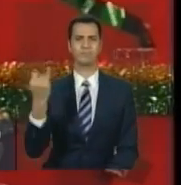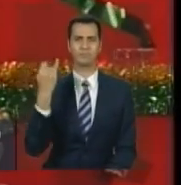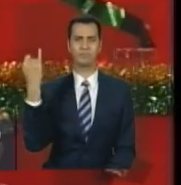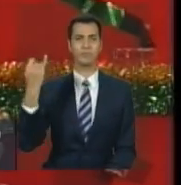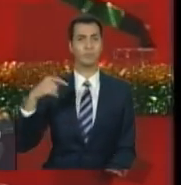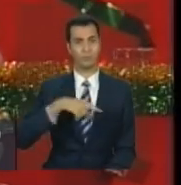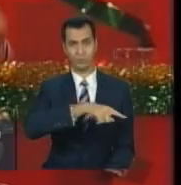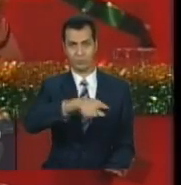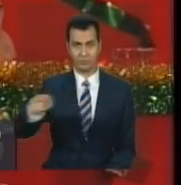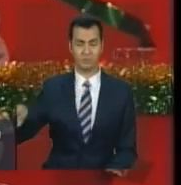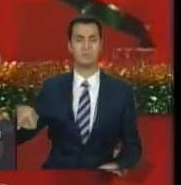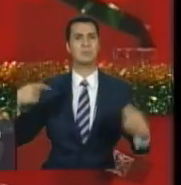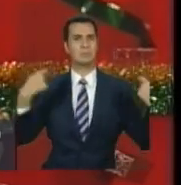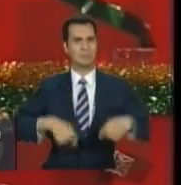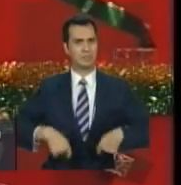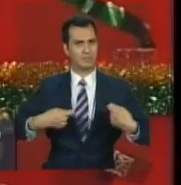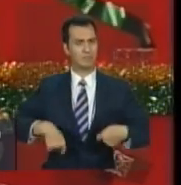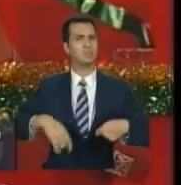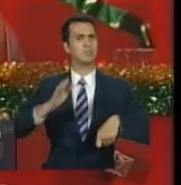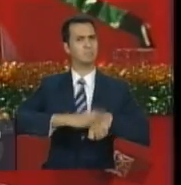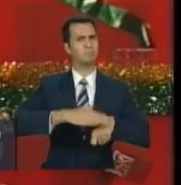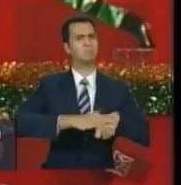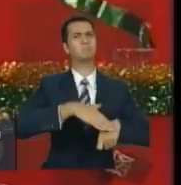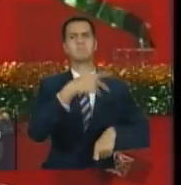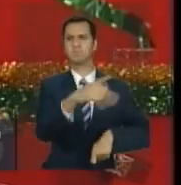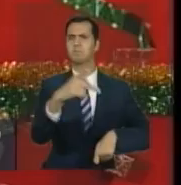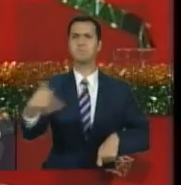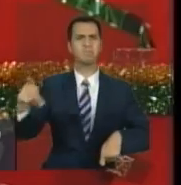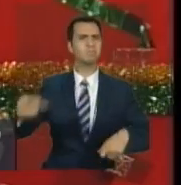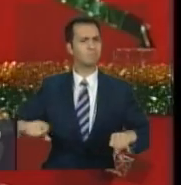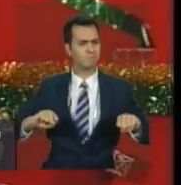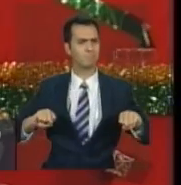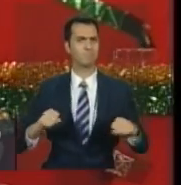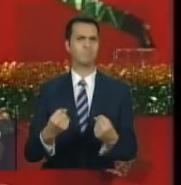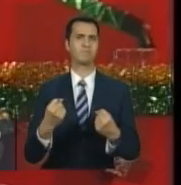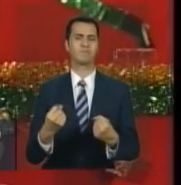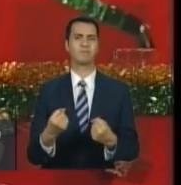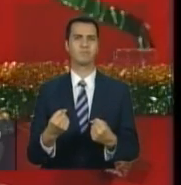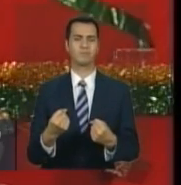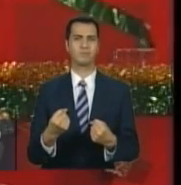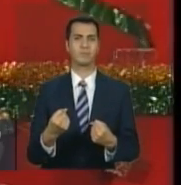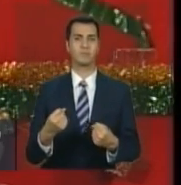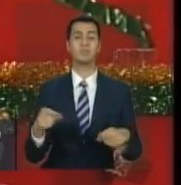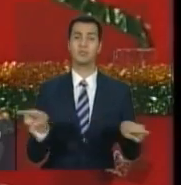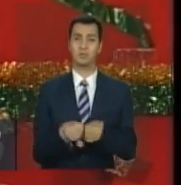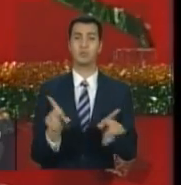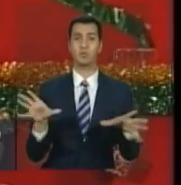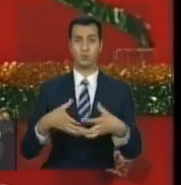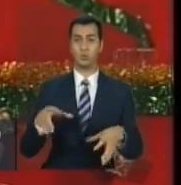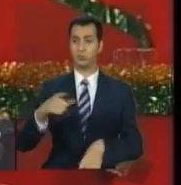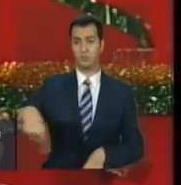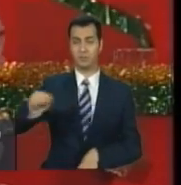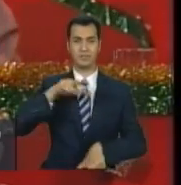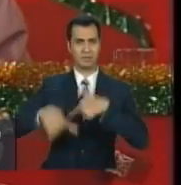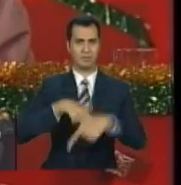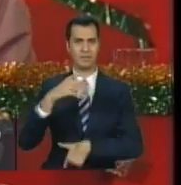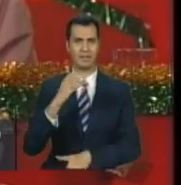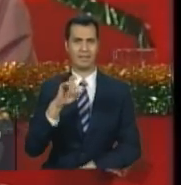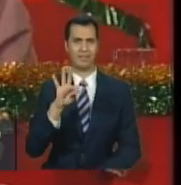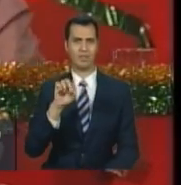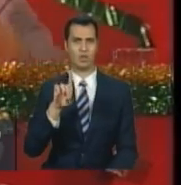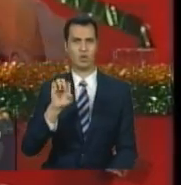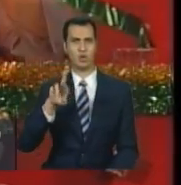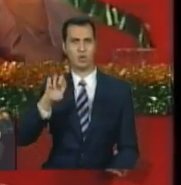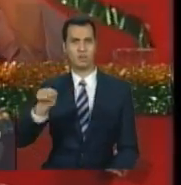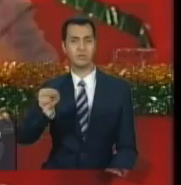vocês tenham condições, no caso específico dos catadores de material reciclável, que